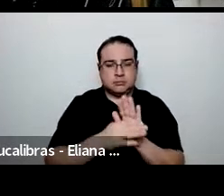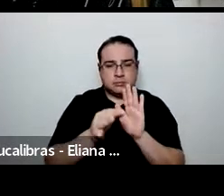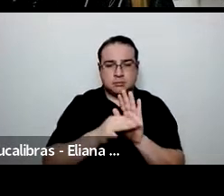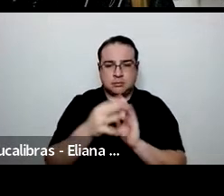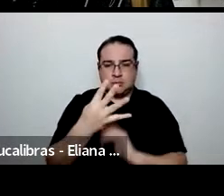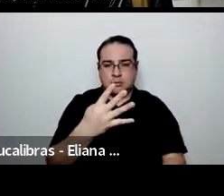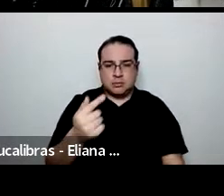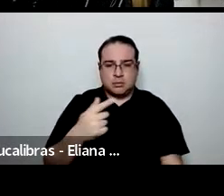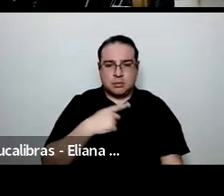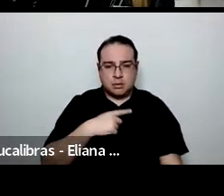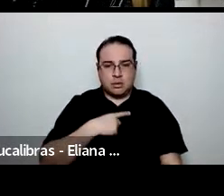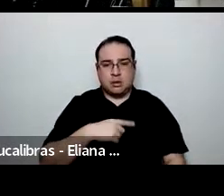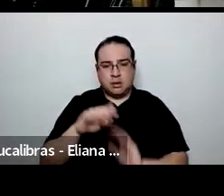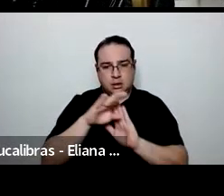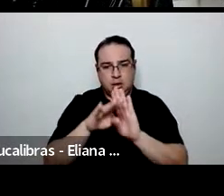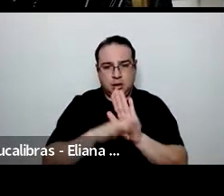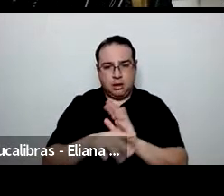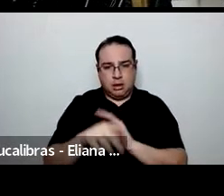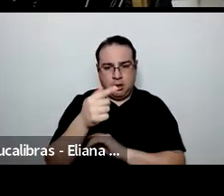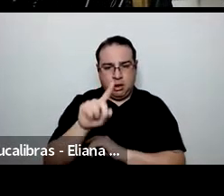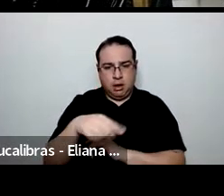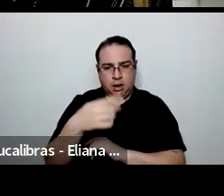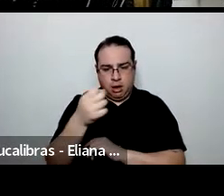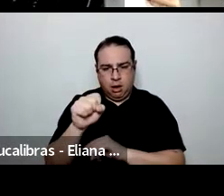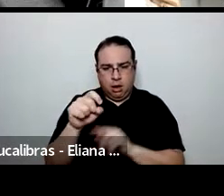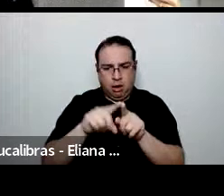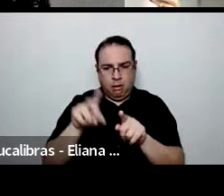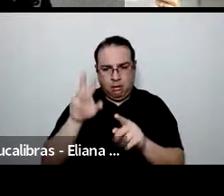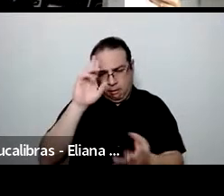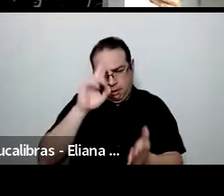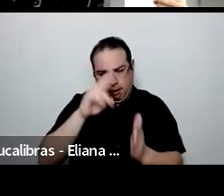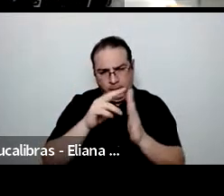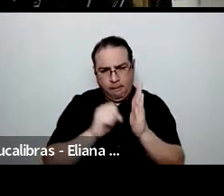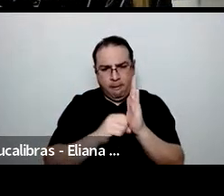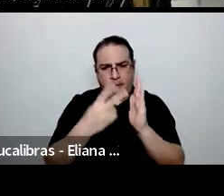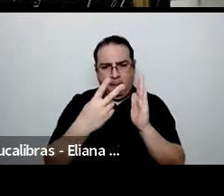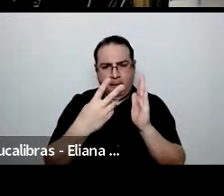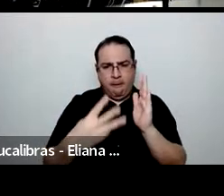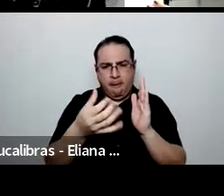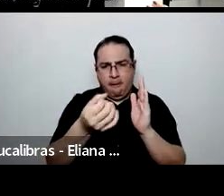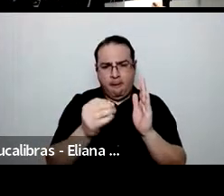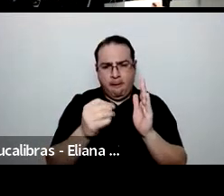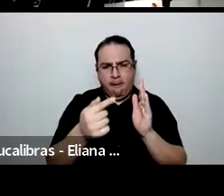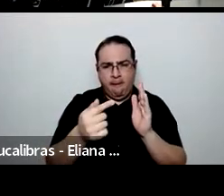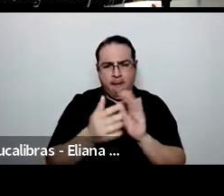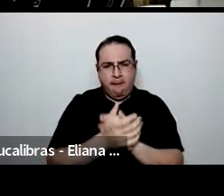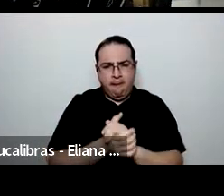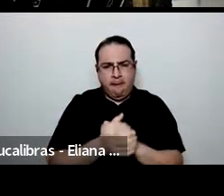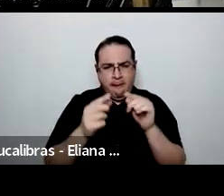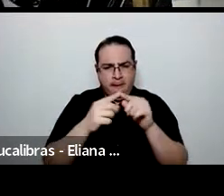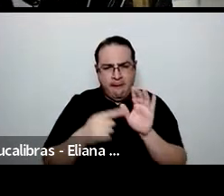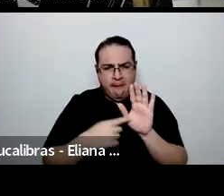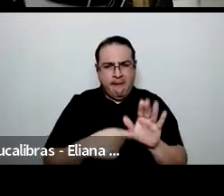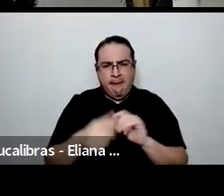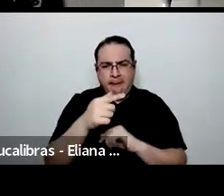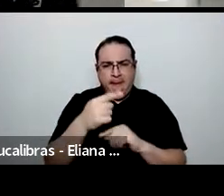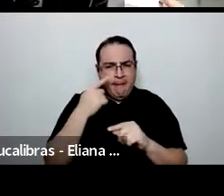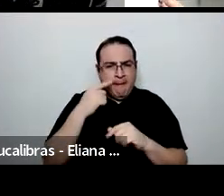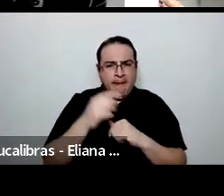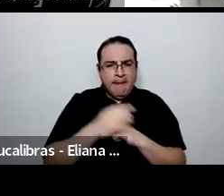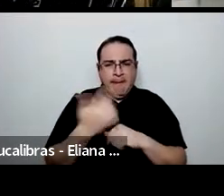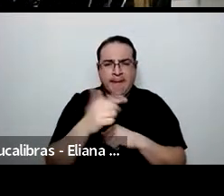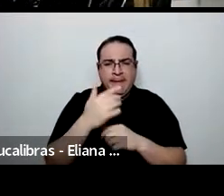47 parágrafo sétimo oitavo da mesma resolução 23 insert parágrafos e